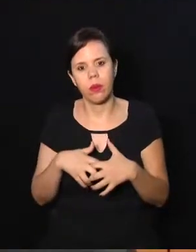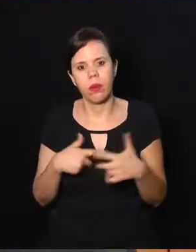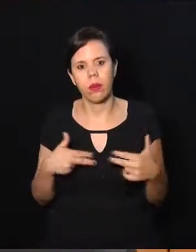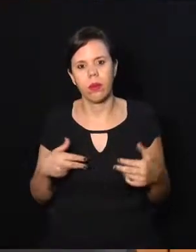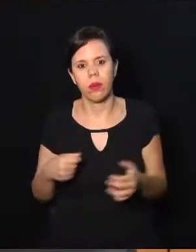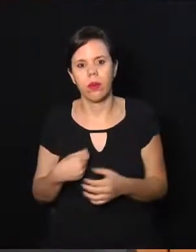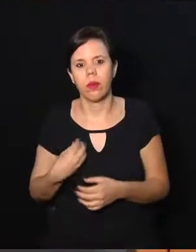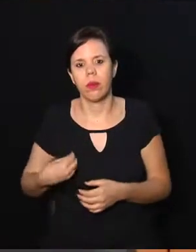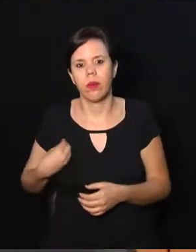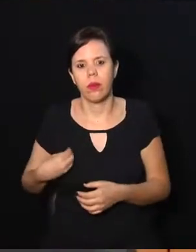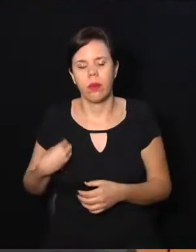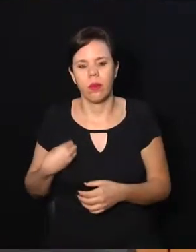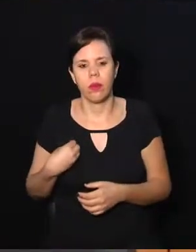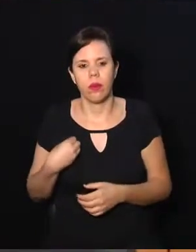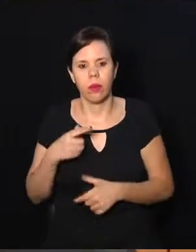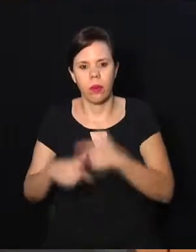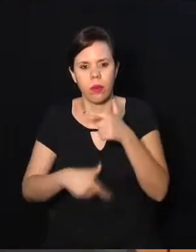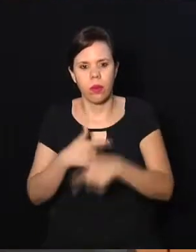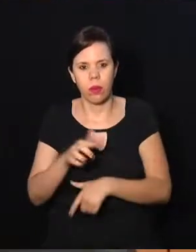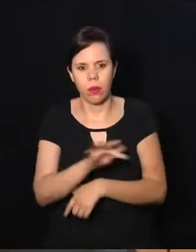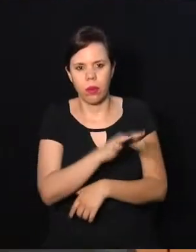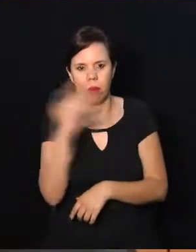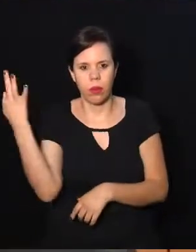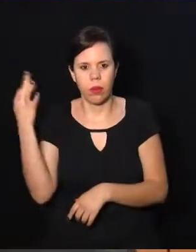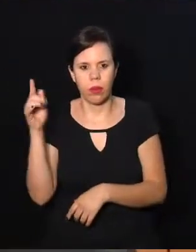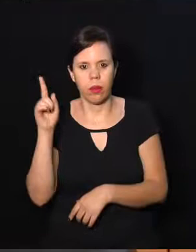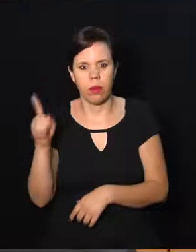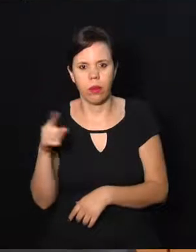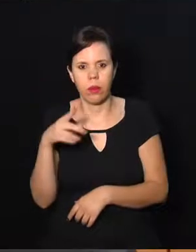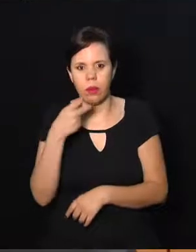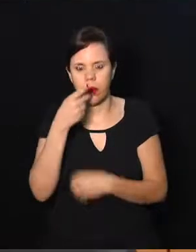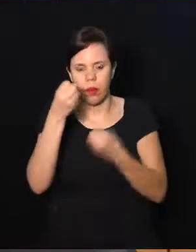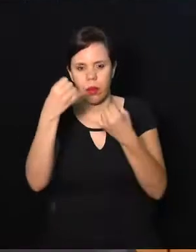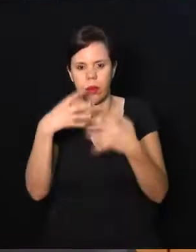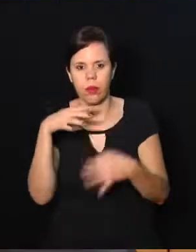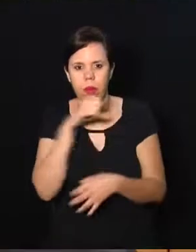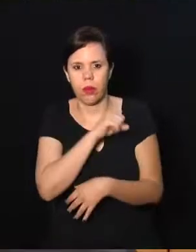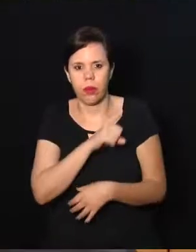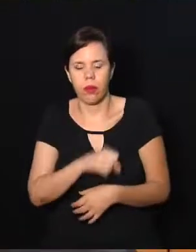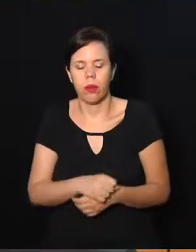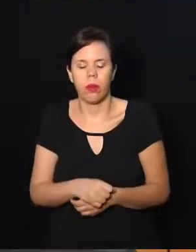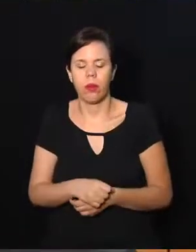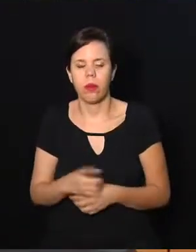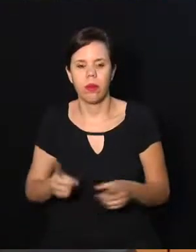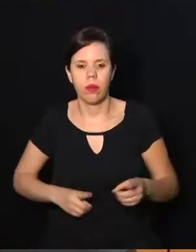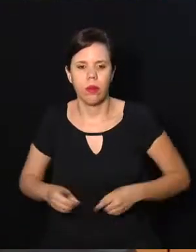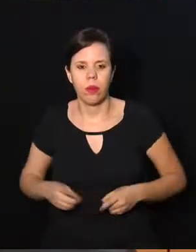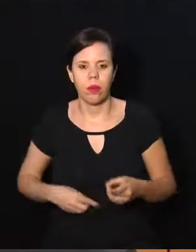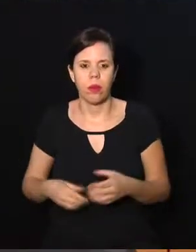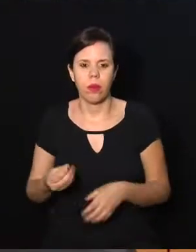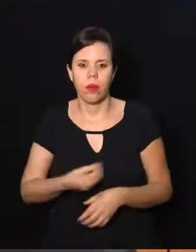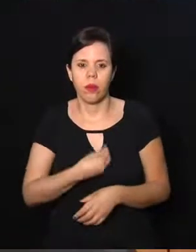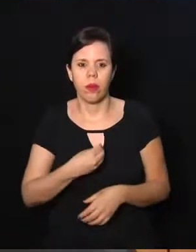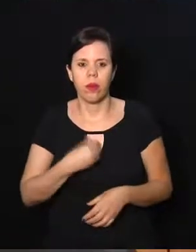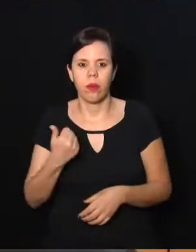que eu vivi no meu ministério na França, né? Estava dizendo aqui rapidamente para o diácono. Eu vivi 11 anos na França, eu voltei vai fazer